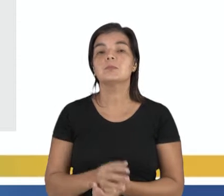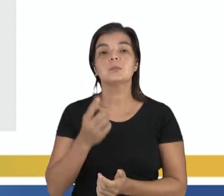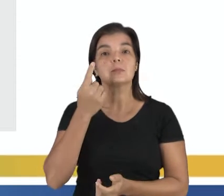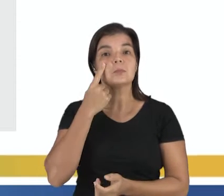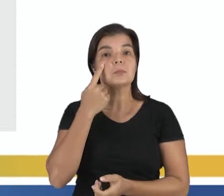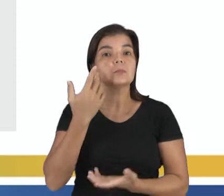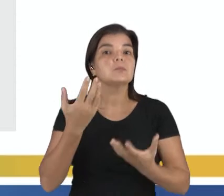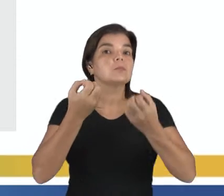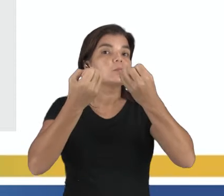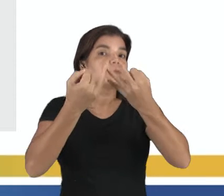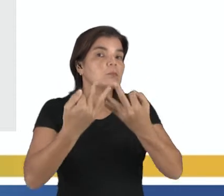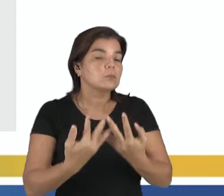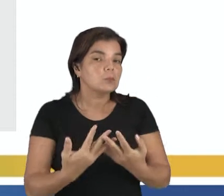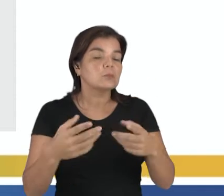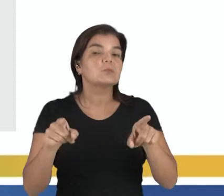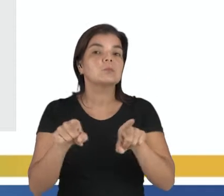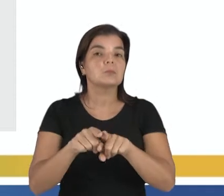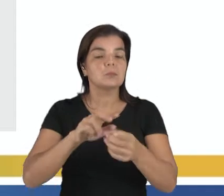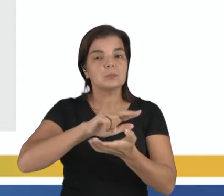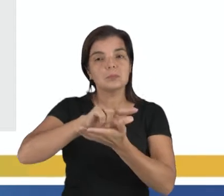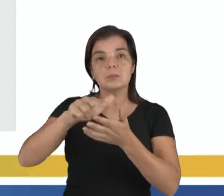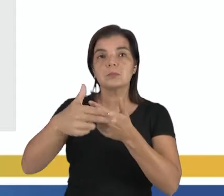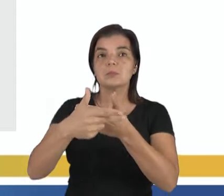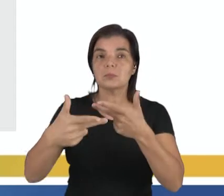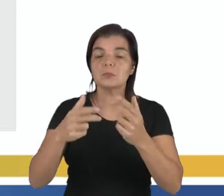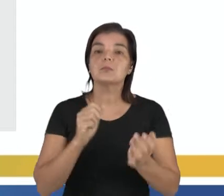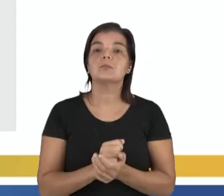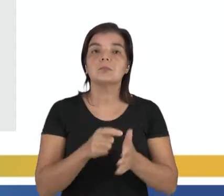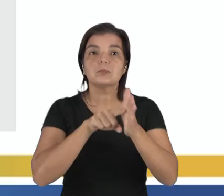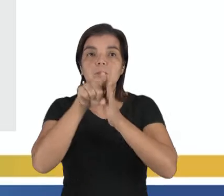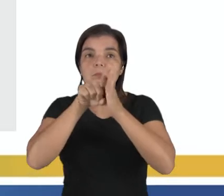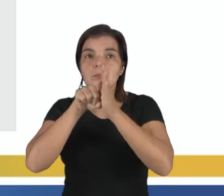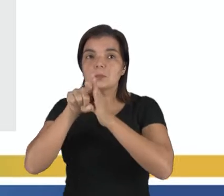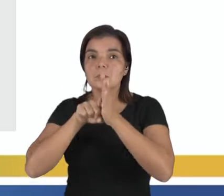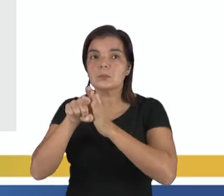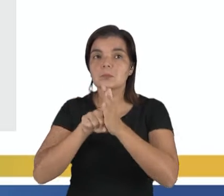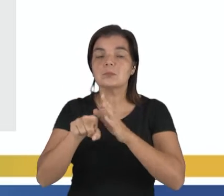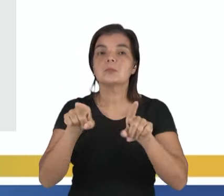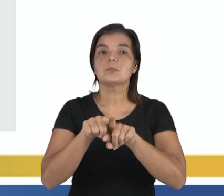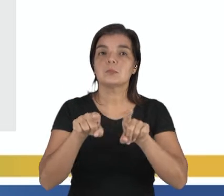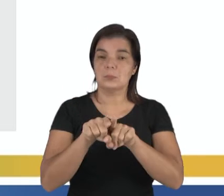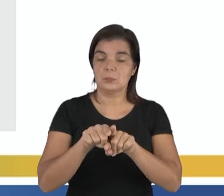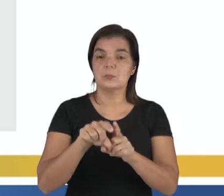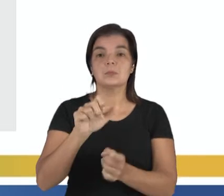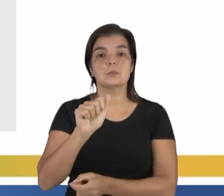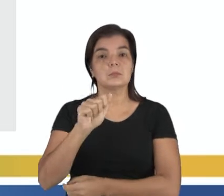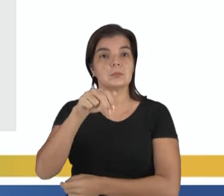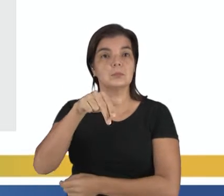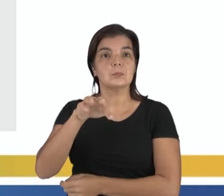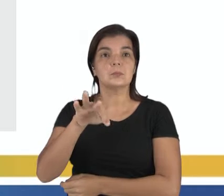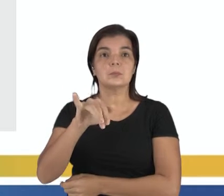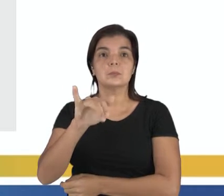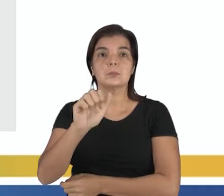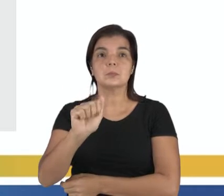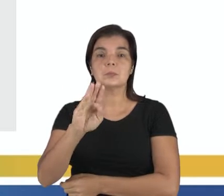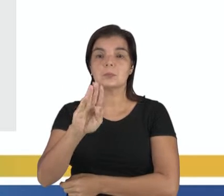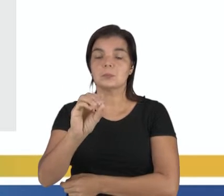para explicações aí para várias coisas, cientificismo, a ciência agora também como base,